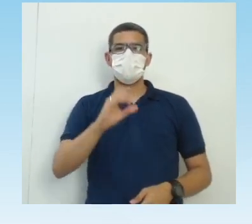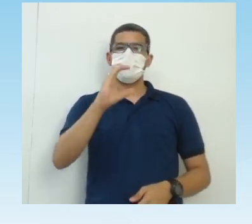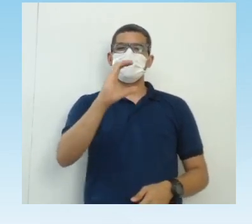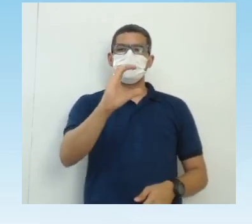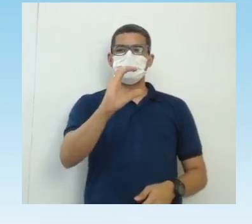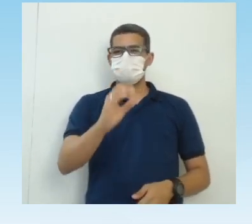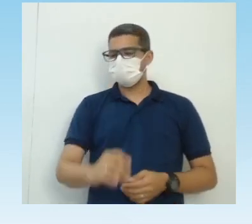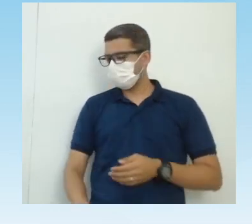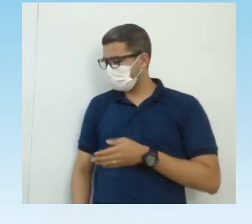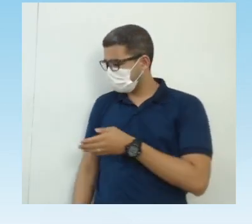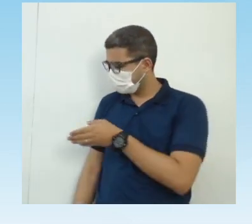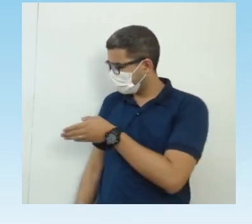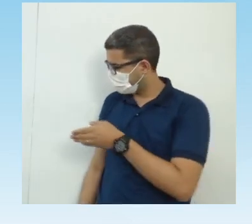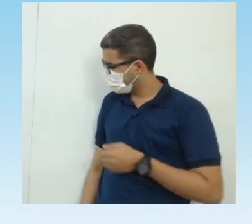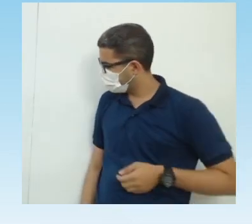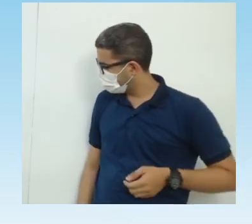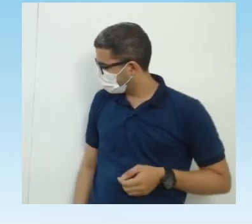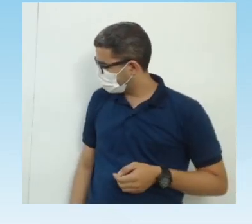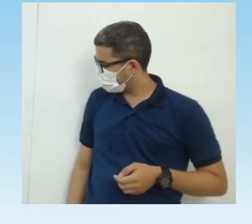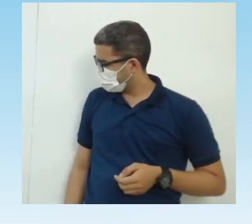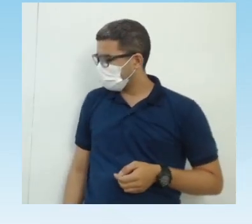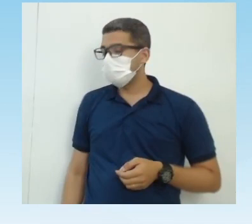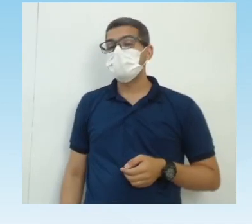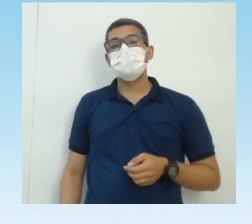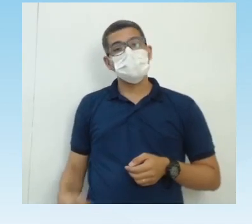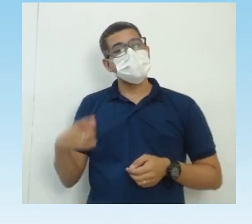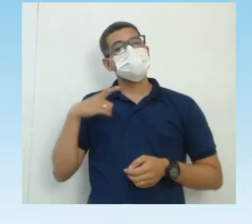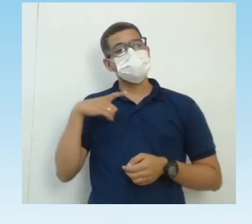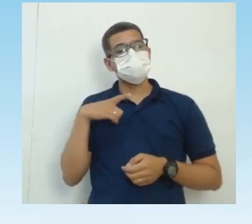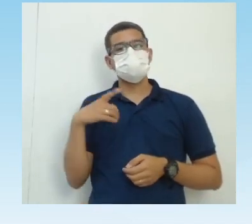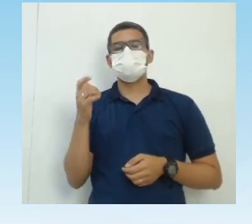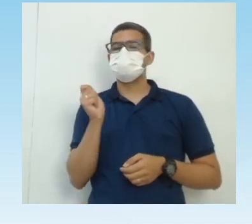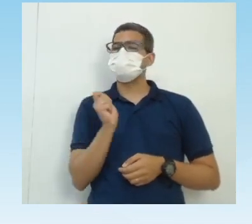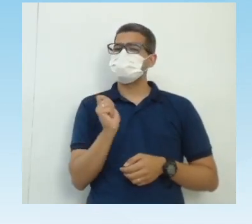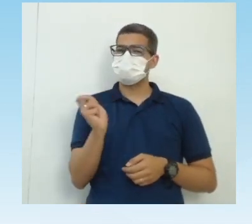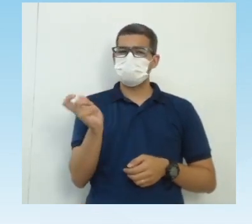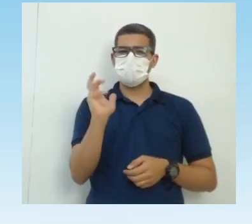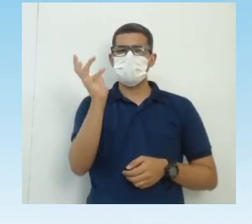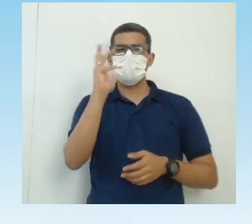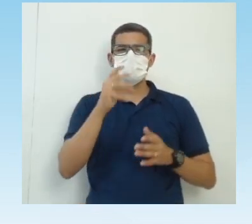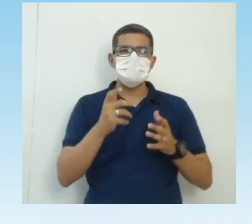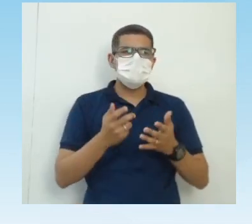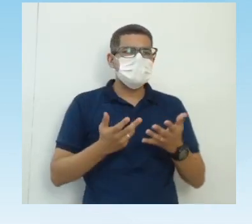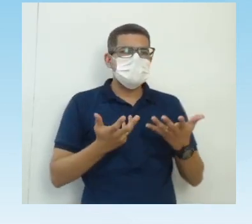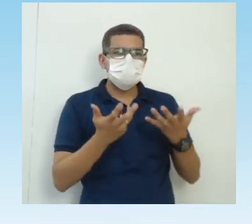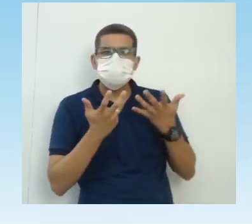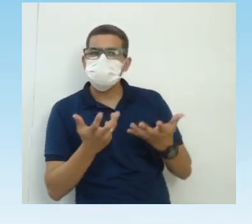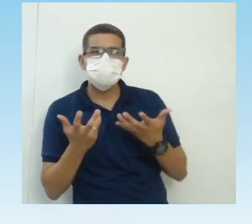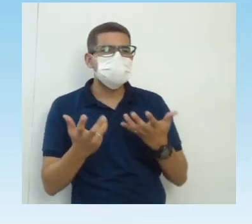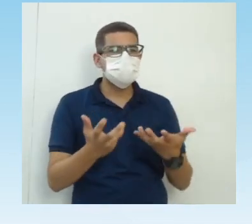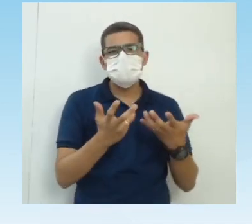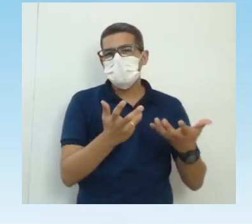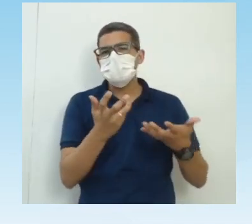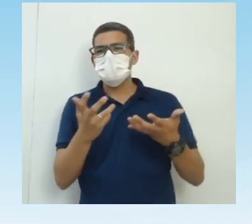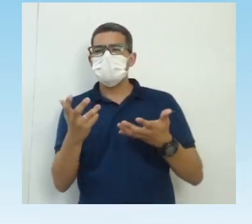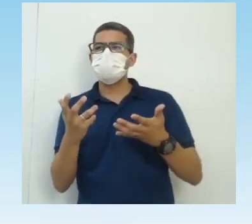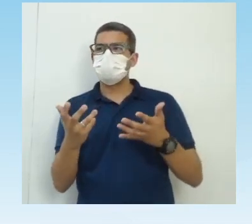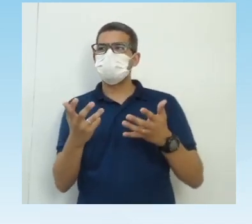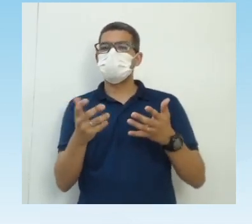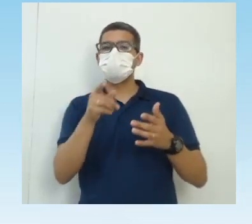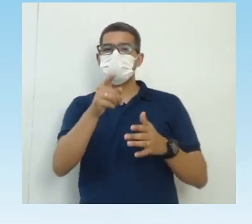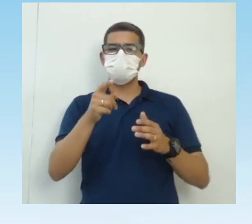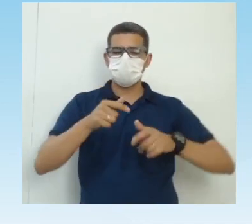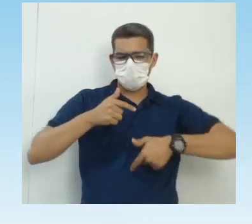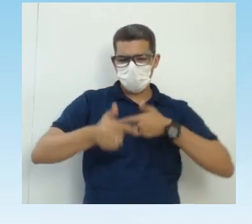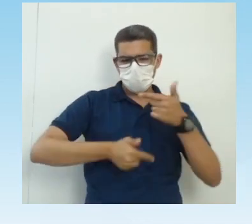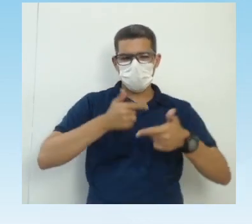você tinha o alto grau de exploração do sistema capitalista. Isso faz parte do capitalismo, ganhar nas suas costas. Esse é o